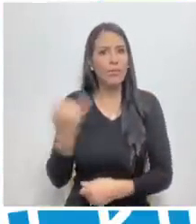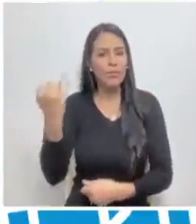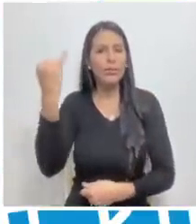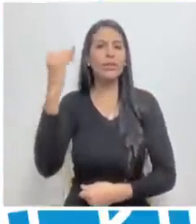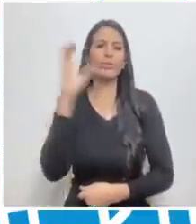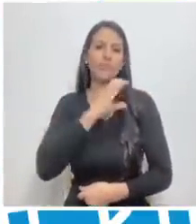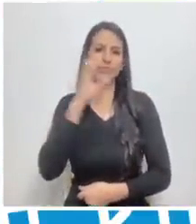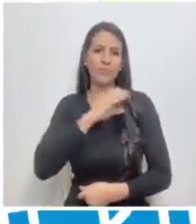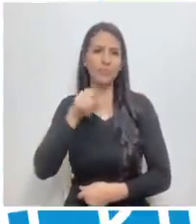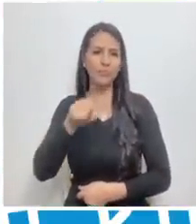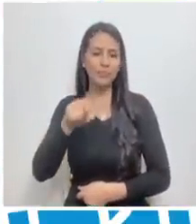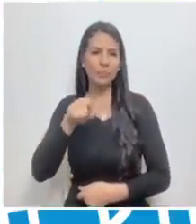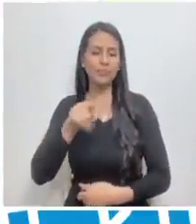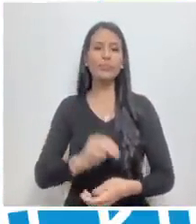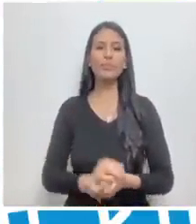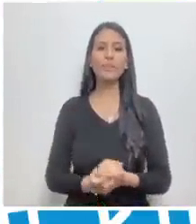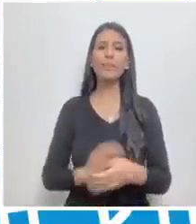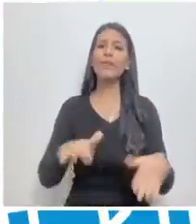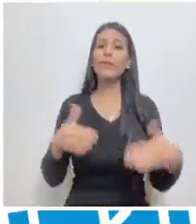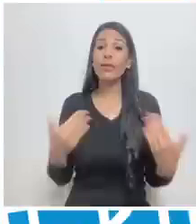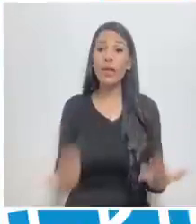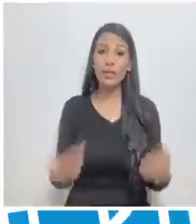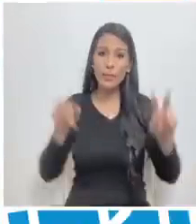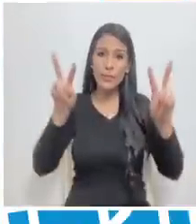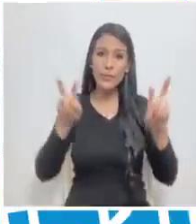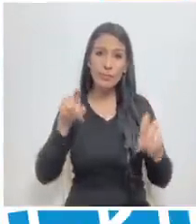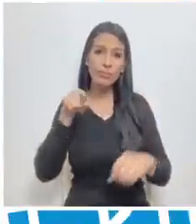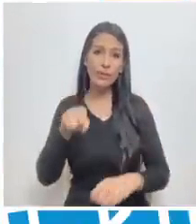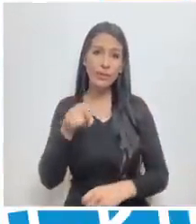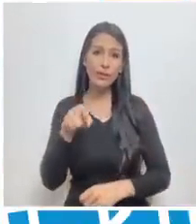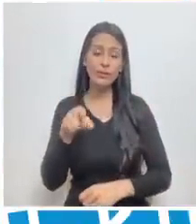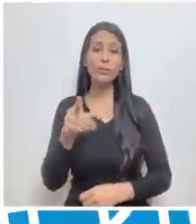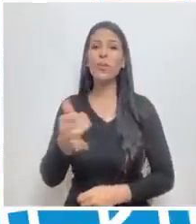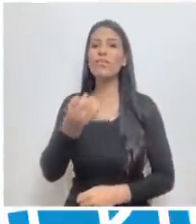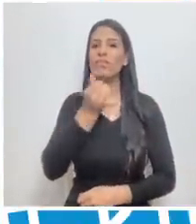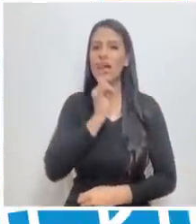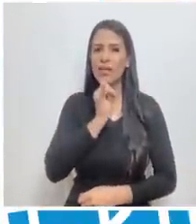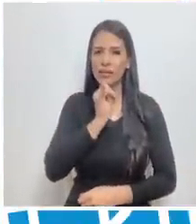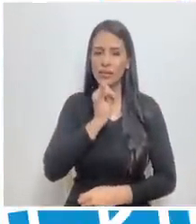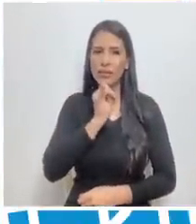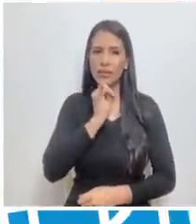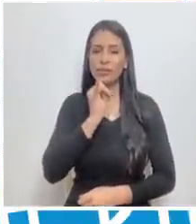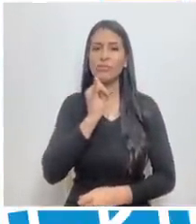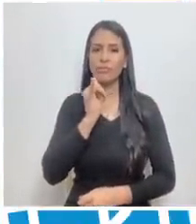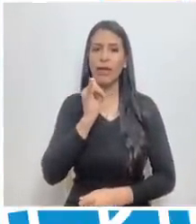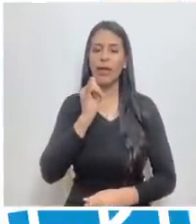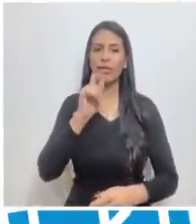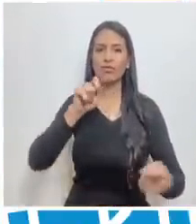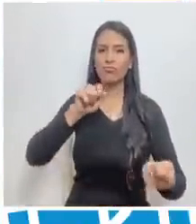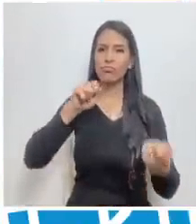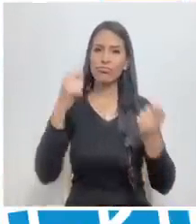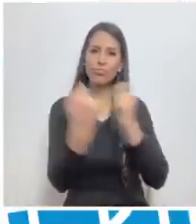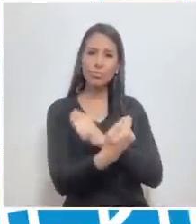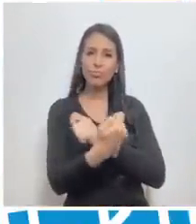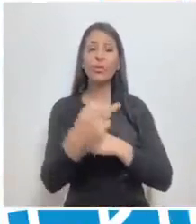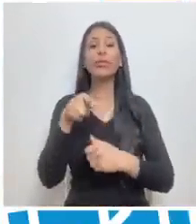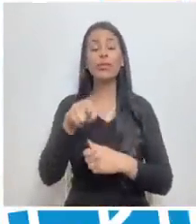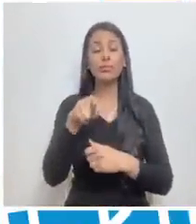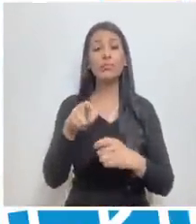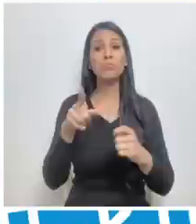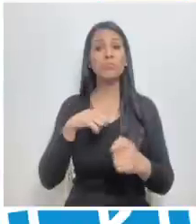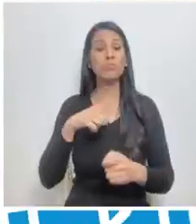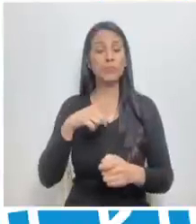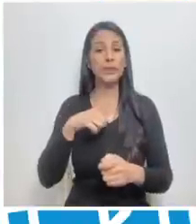nessa direção, o teste adaptativo, ele naturalmente traz possibilidades enormes para a testagem, tanto no aspecto